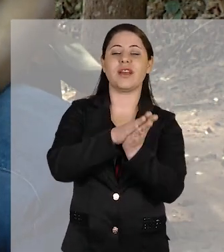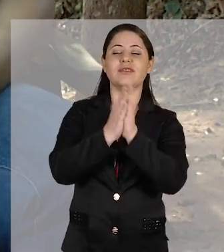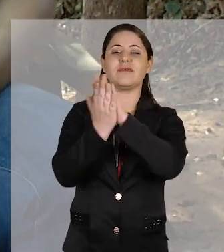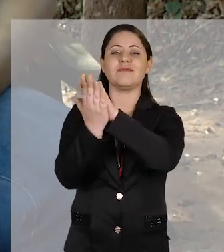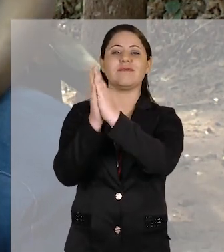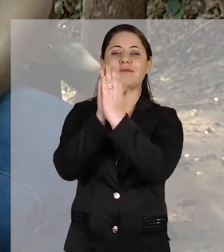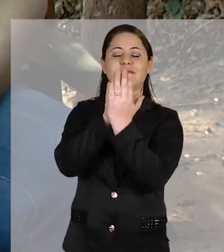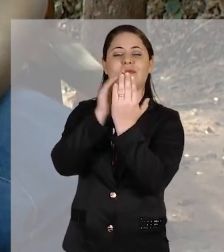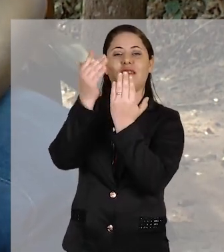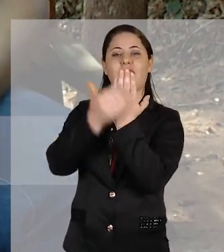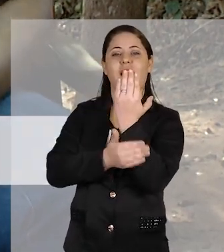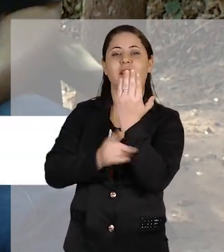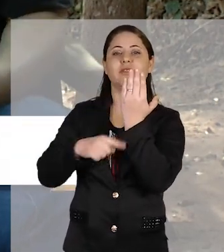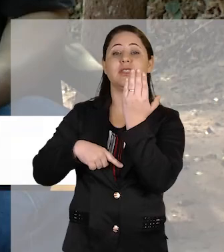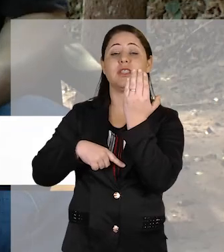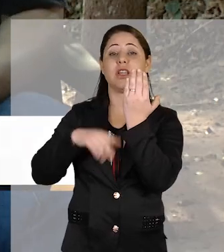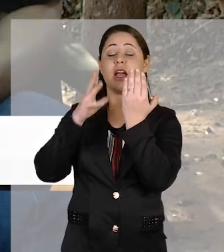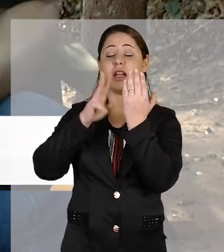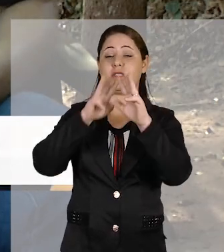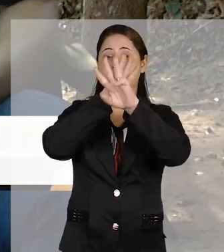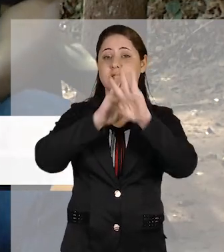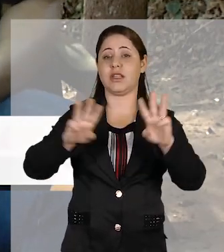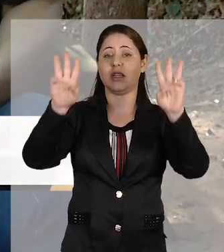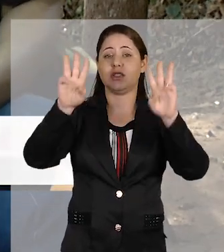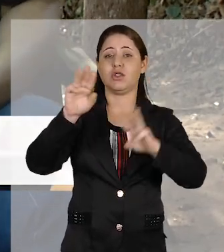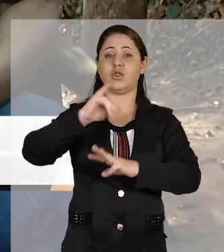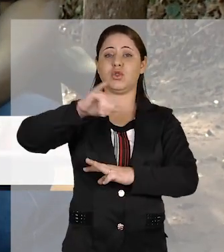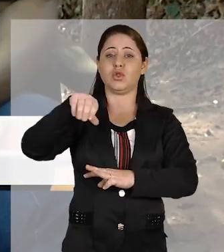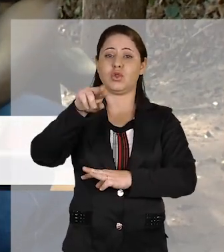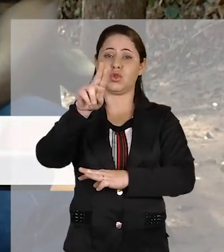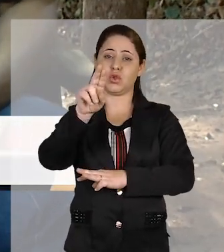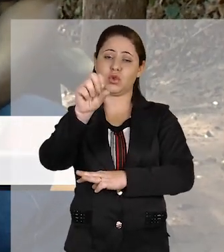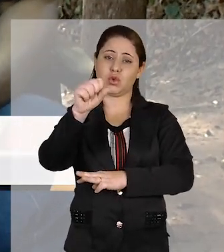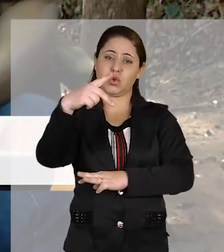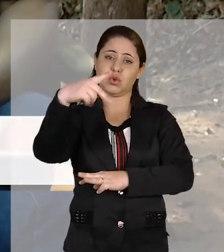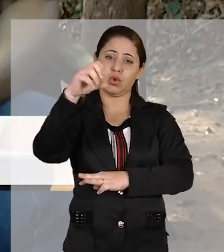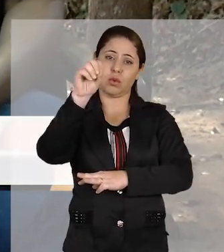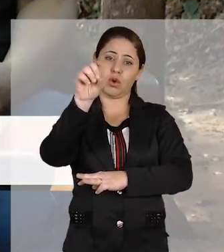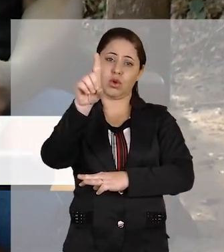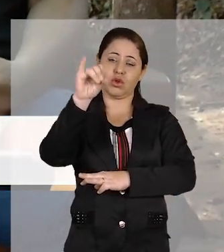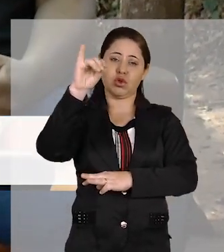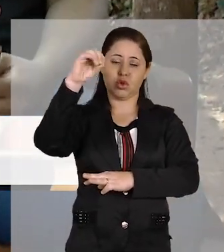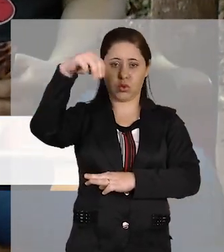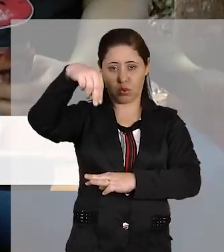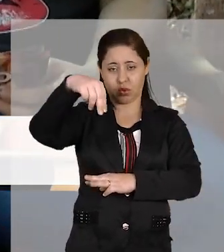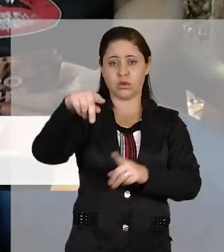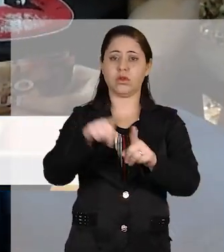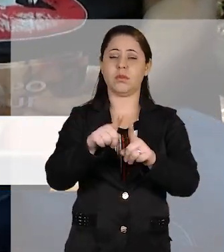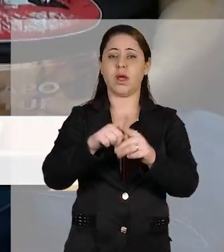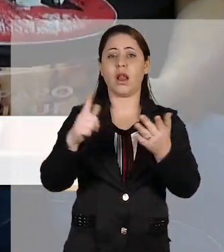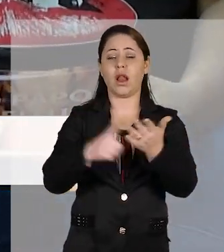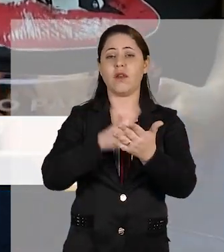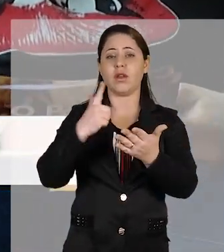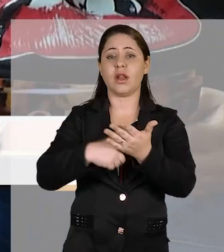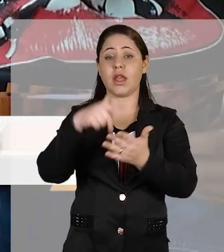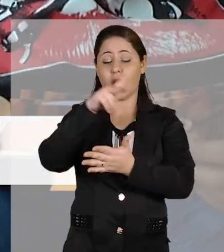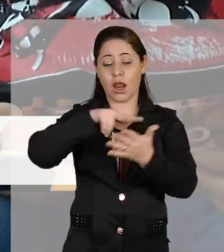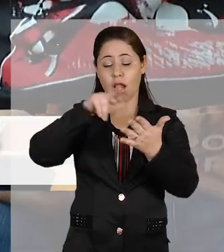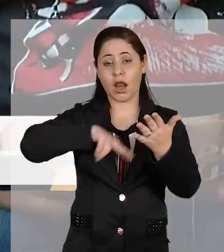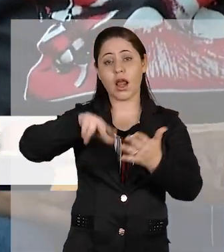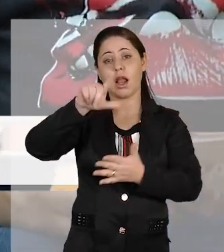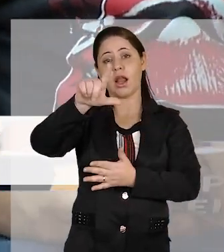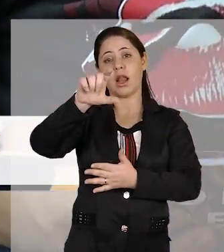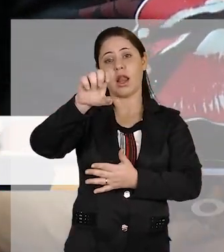né? O livro já está disponível no site da editora Juspodium e também está disponível na livraria